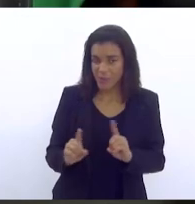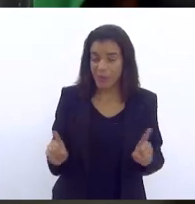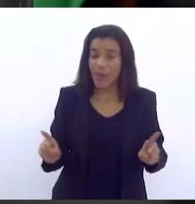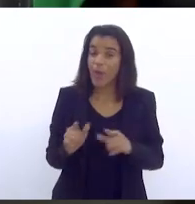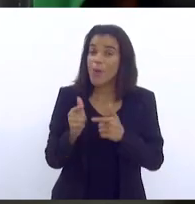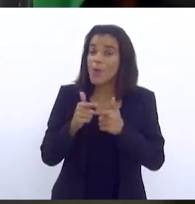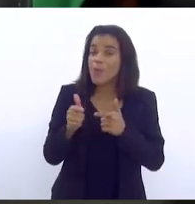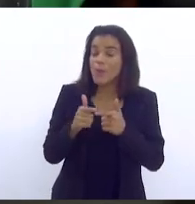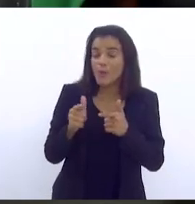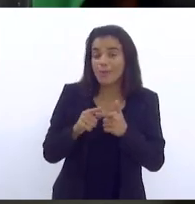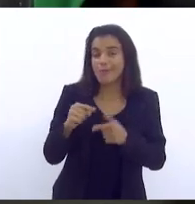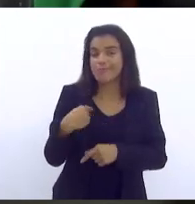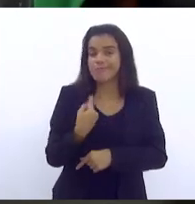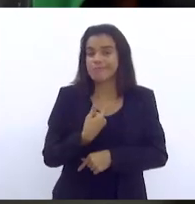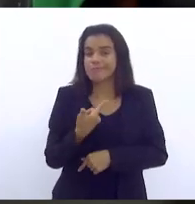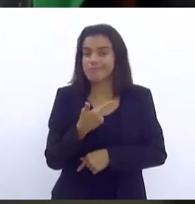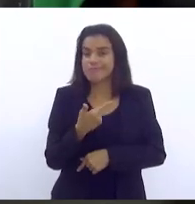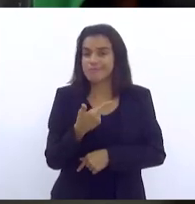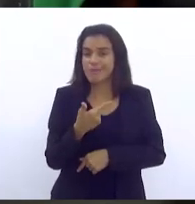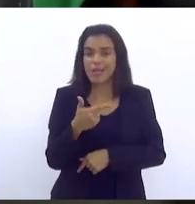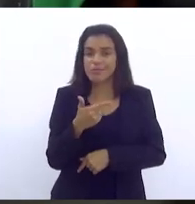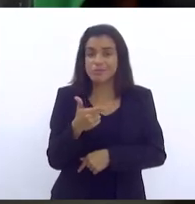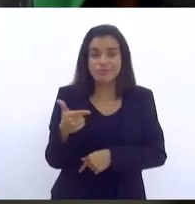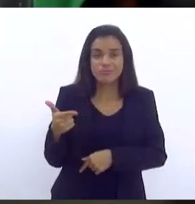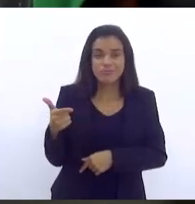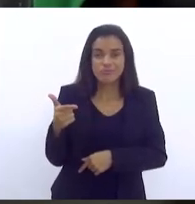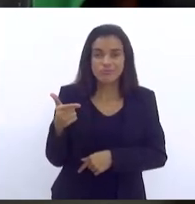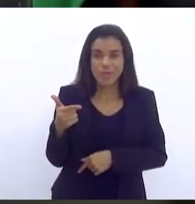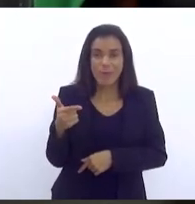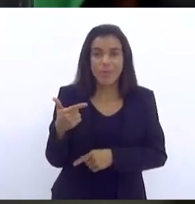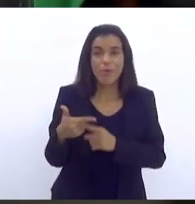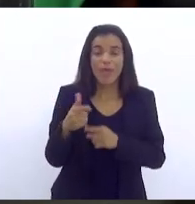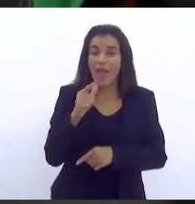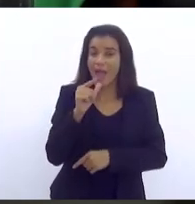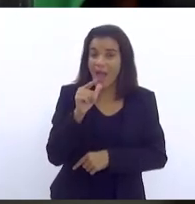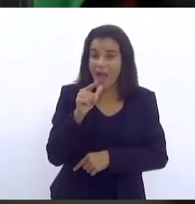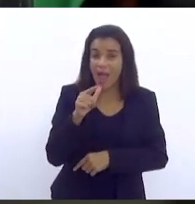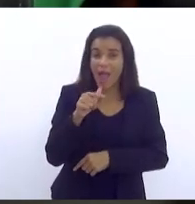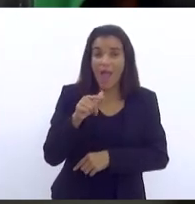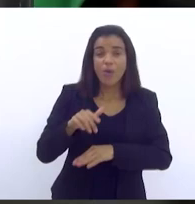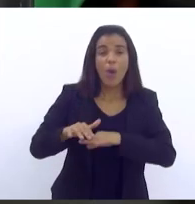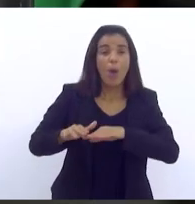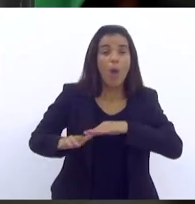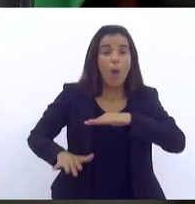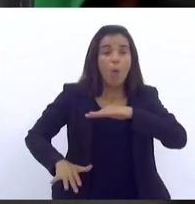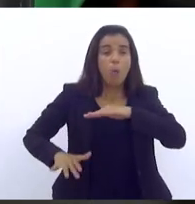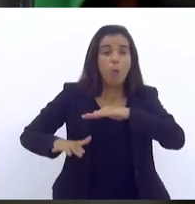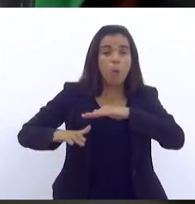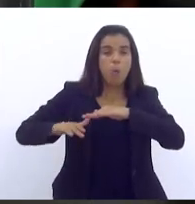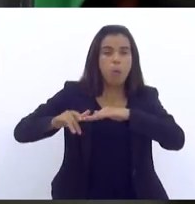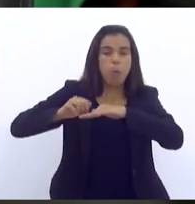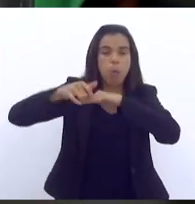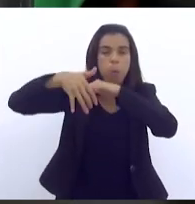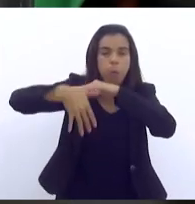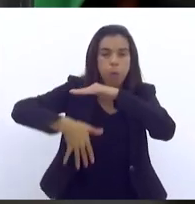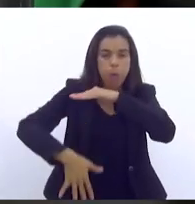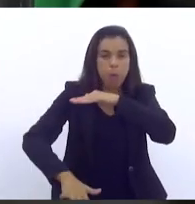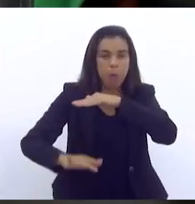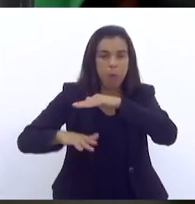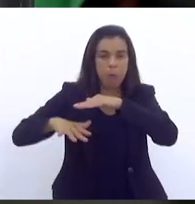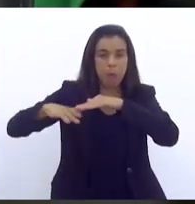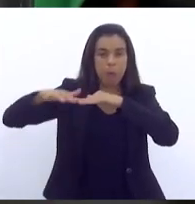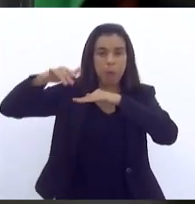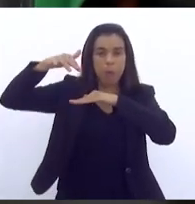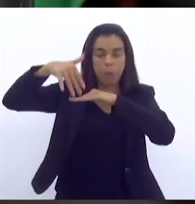problema da gente não ter a boia nas nossas caixas porque a água mu das vezes extravasa de 20 anos para cá